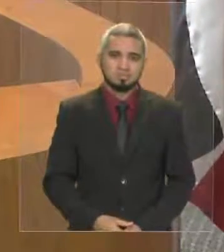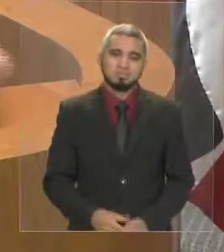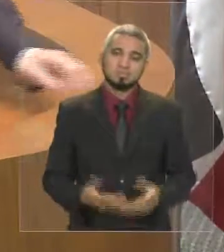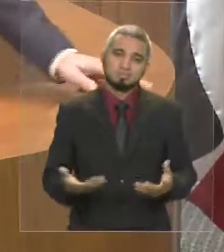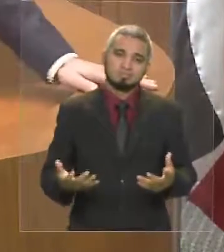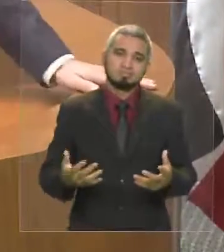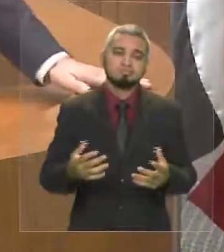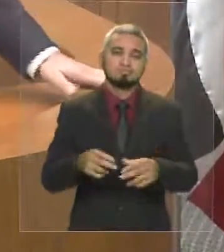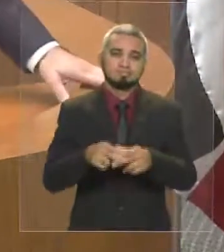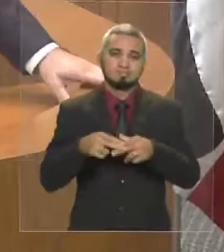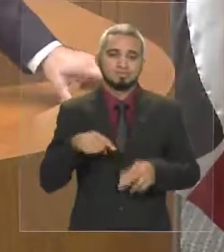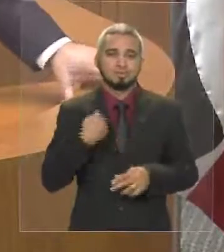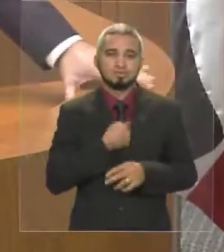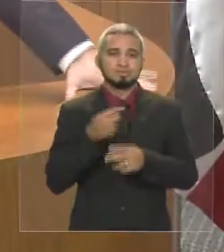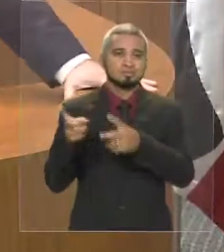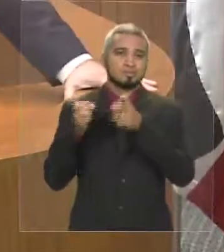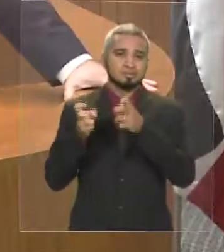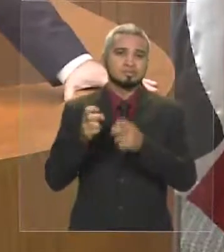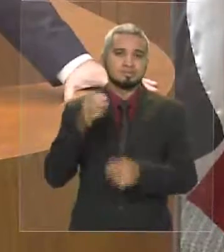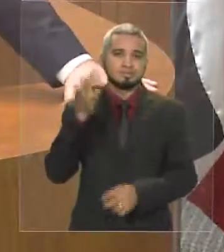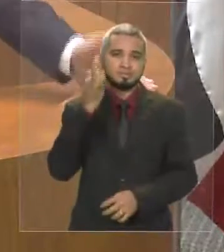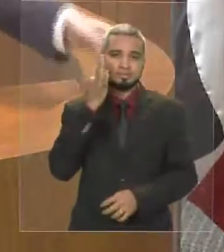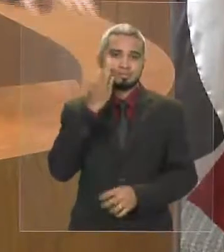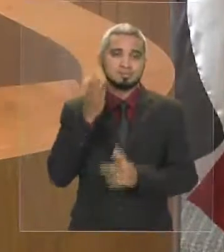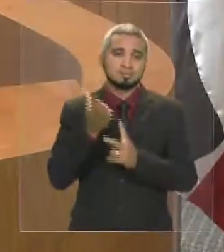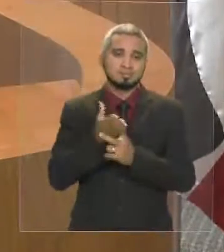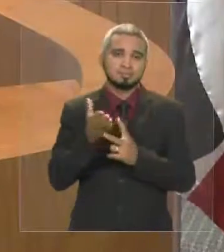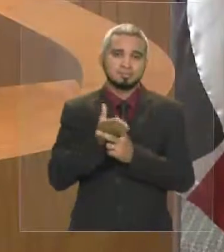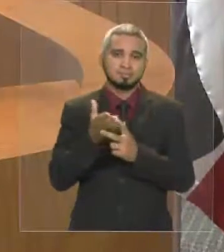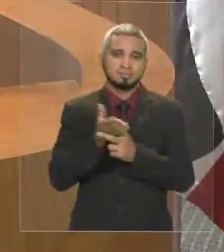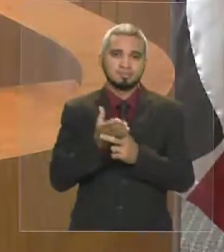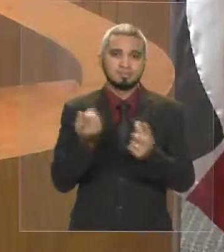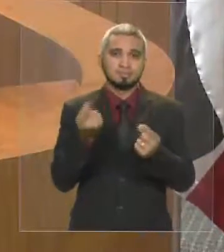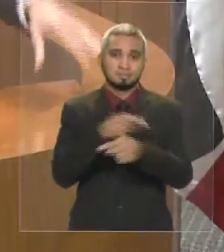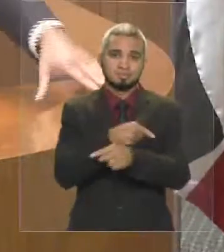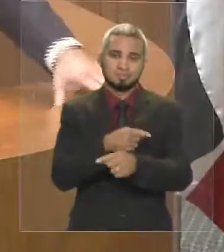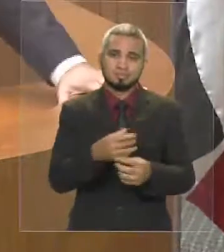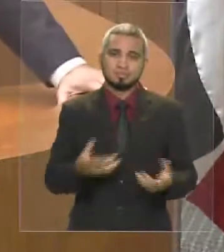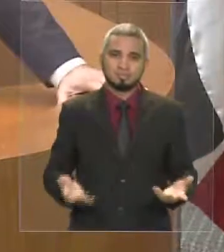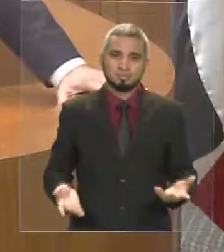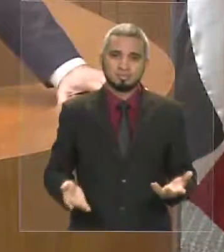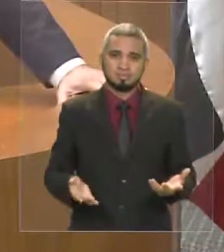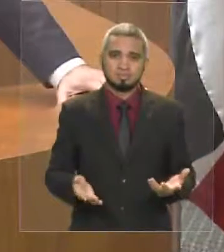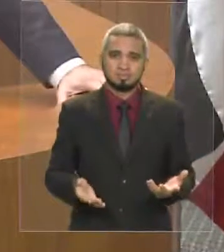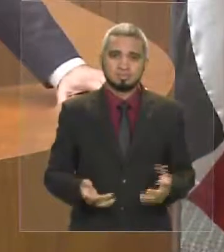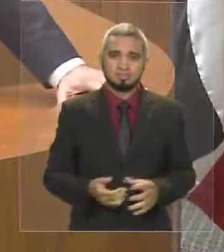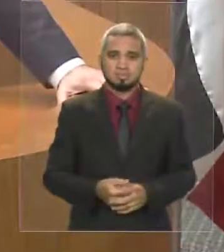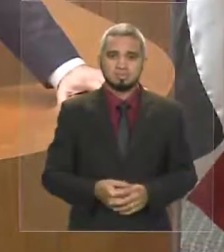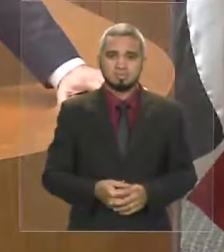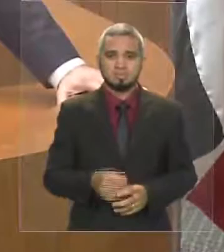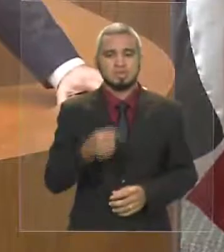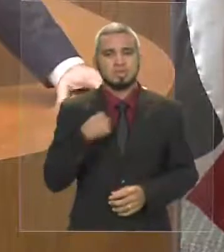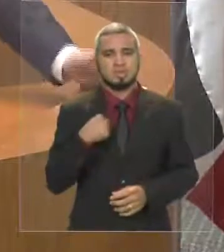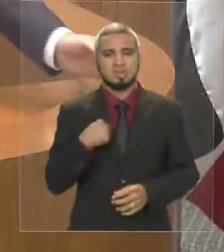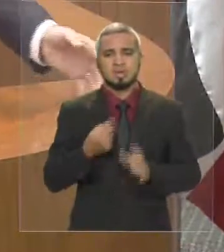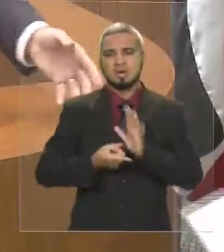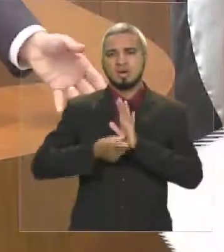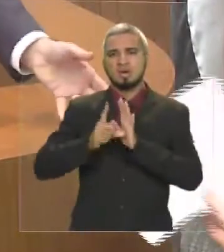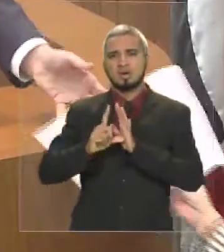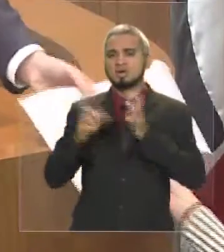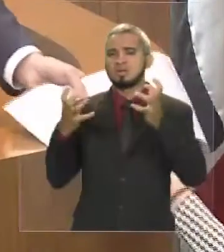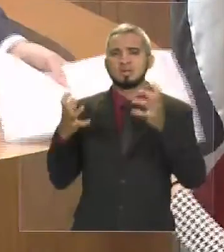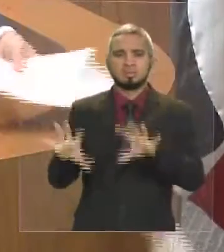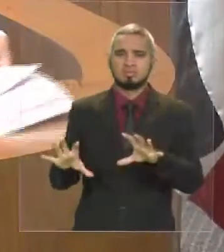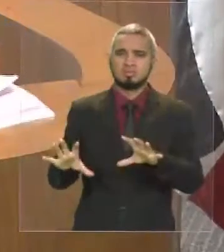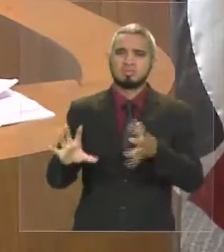que nós percebemos no atual governo. Eu tentei a todo momento deixar essa discussão da matéria longe em relação